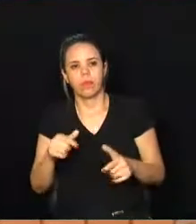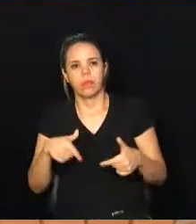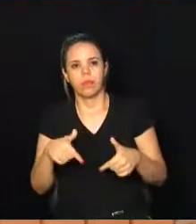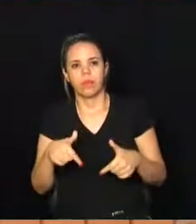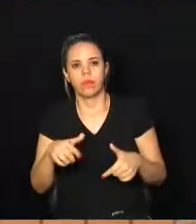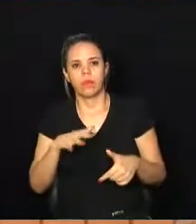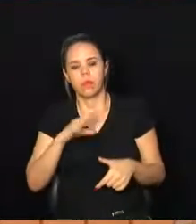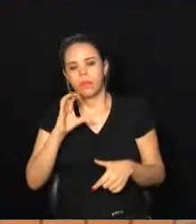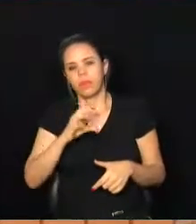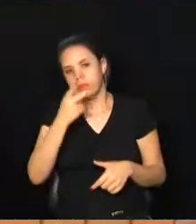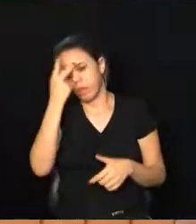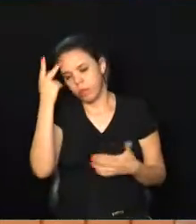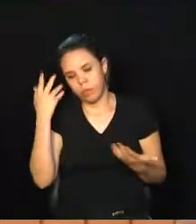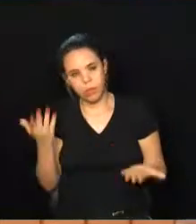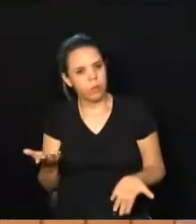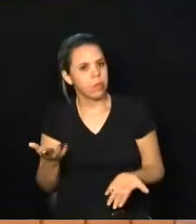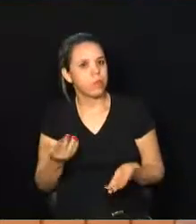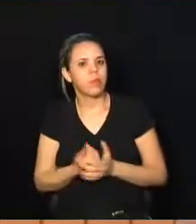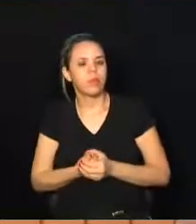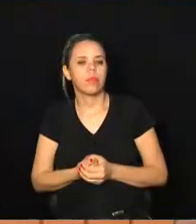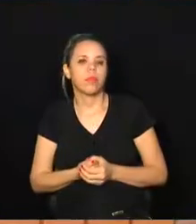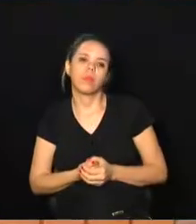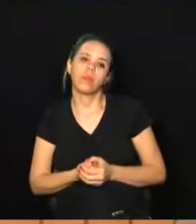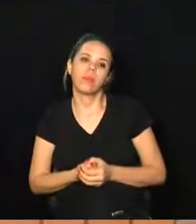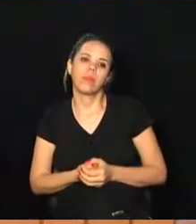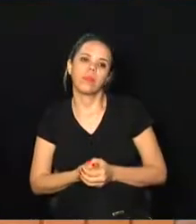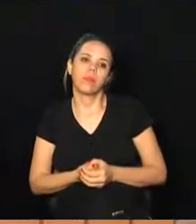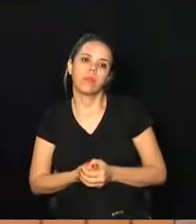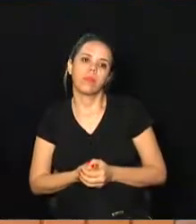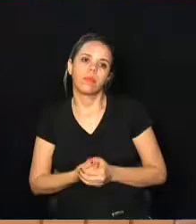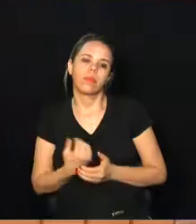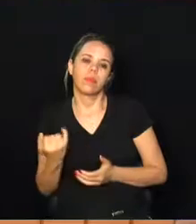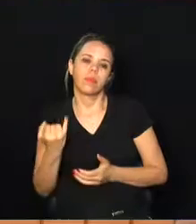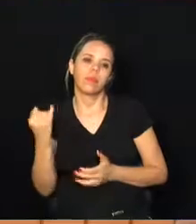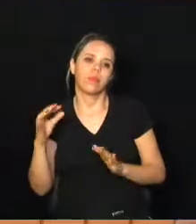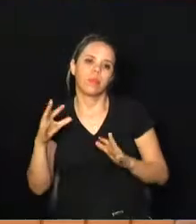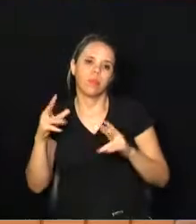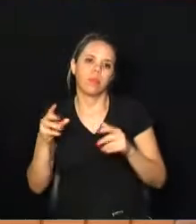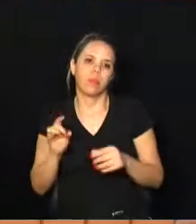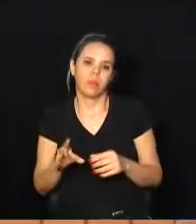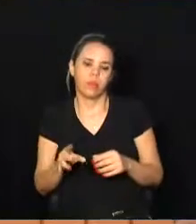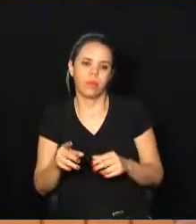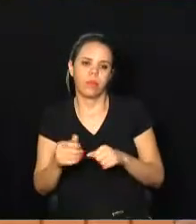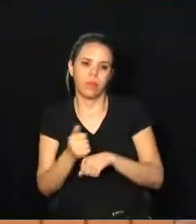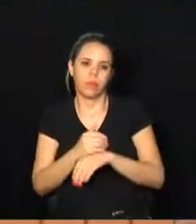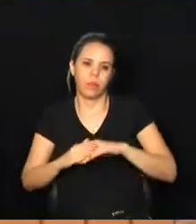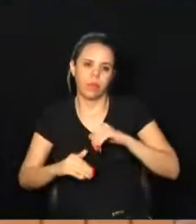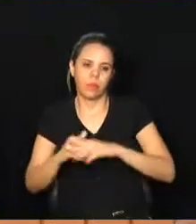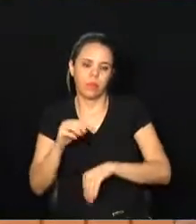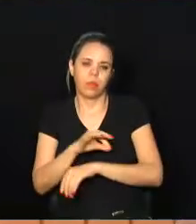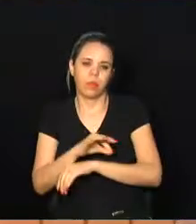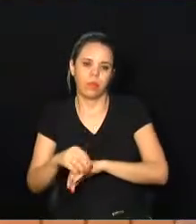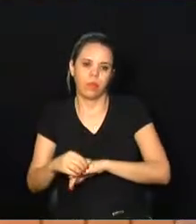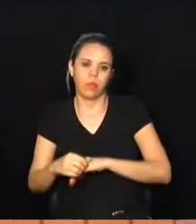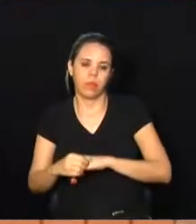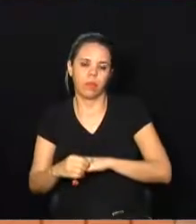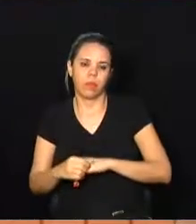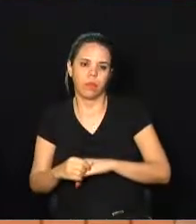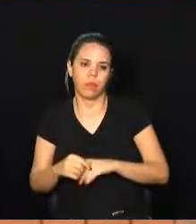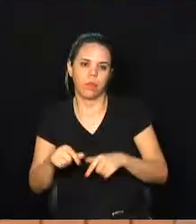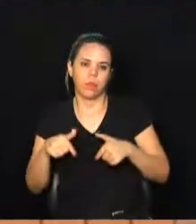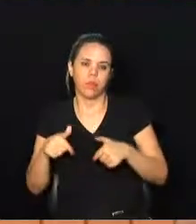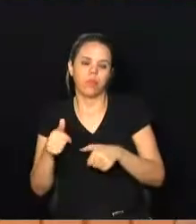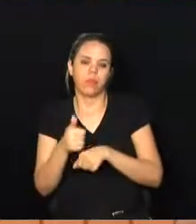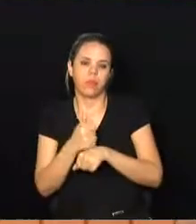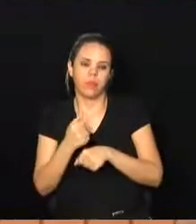os cidadãos. Então, isso é algo que realmente é importante para todos, e não só para os profissionais arquitetos ou os profissionais que atuam na